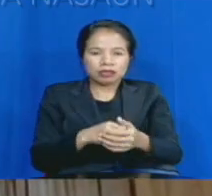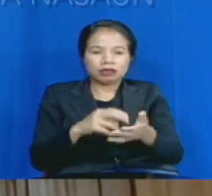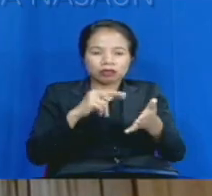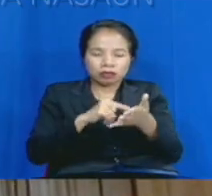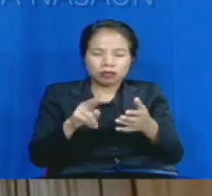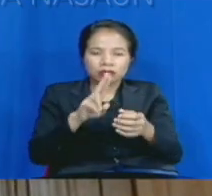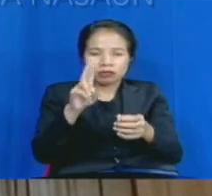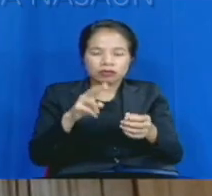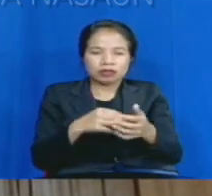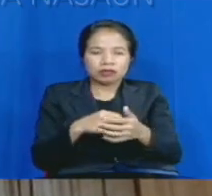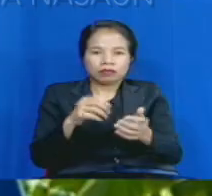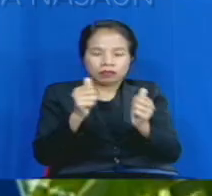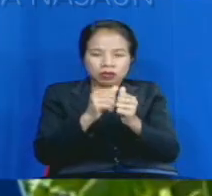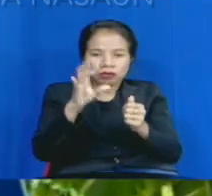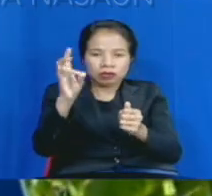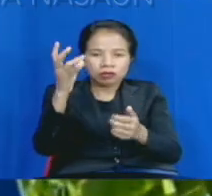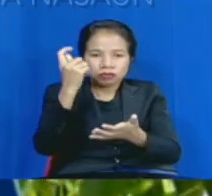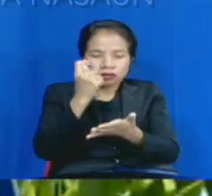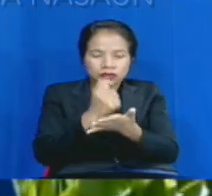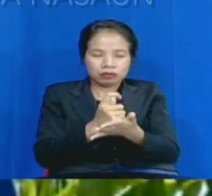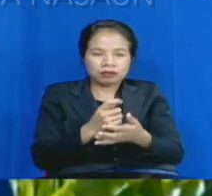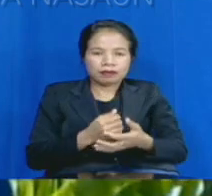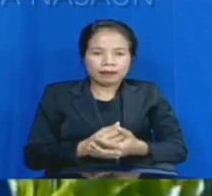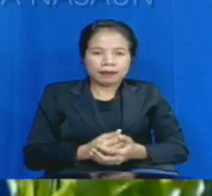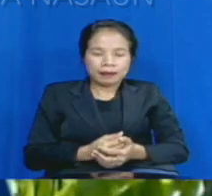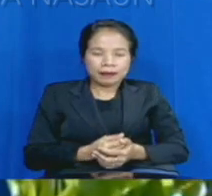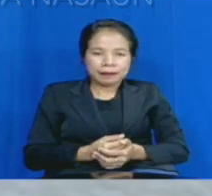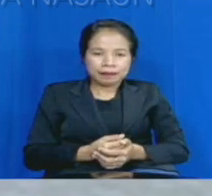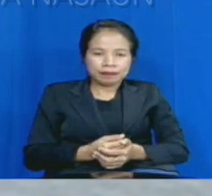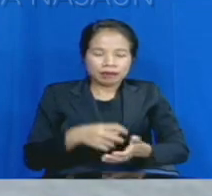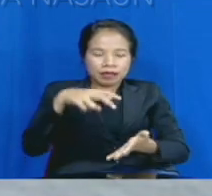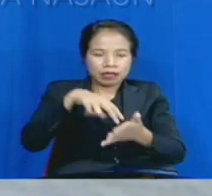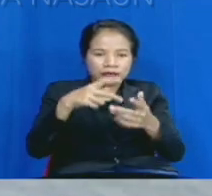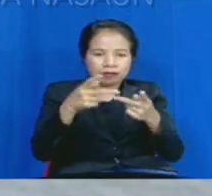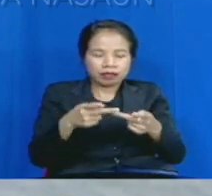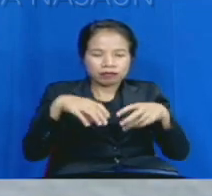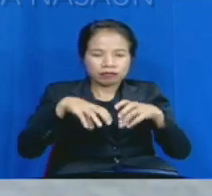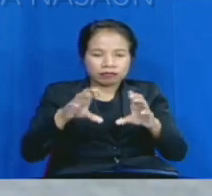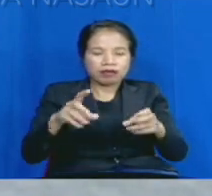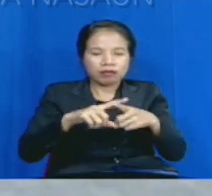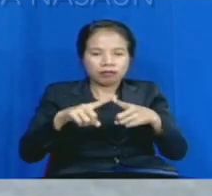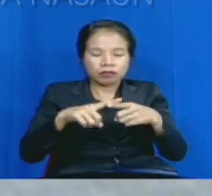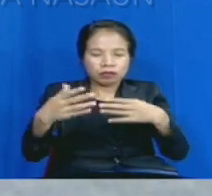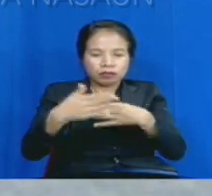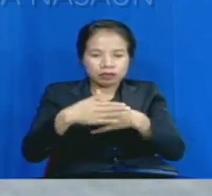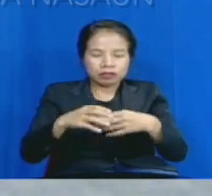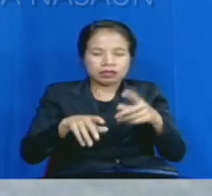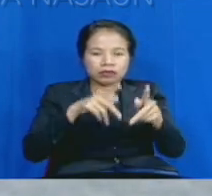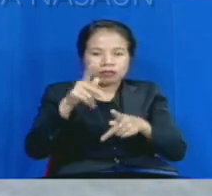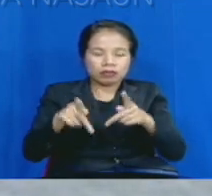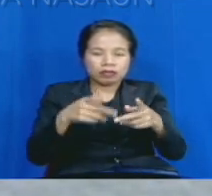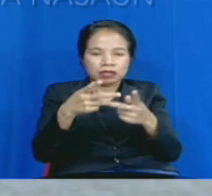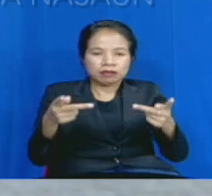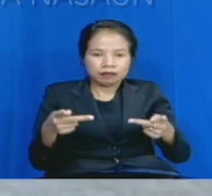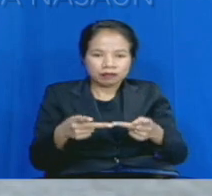instalasaun hamuduk rihun hitunulu resin. Alende ne establese mos Fatin fa ampulsa elektrisidadi basic iha komunidadi nehela